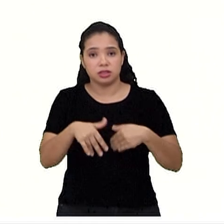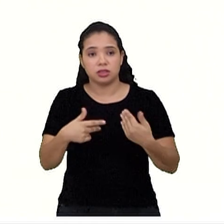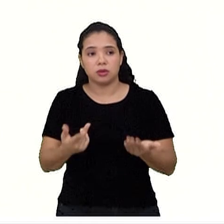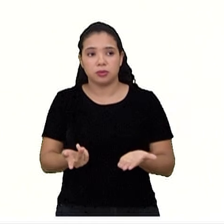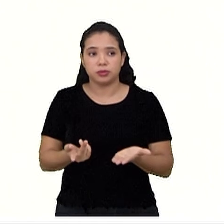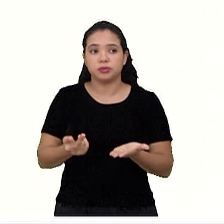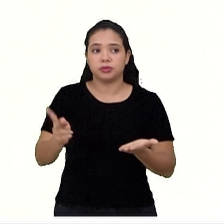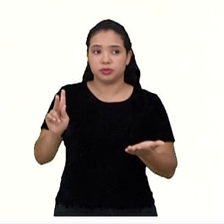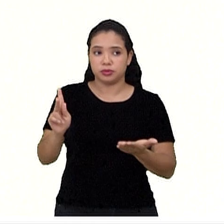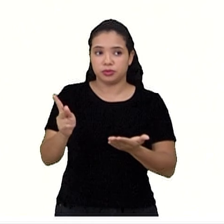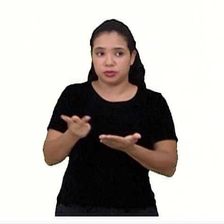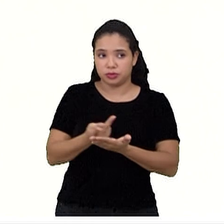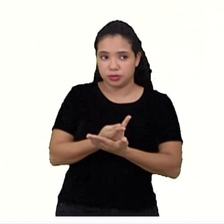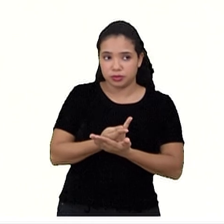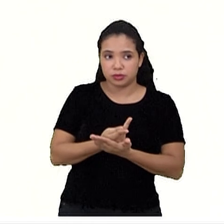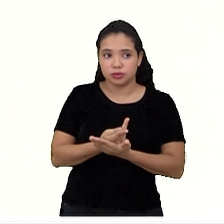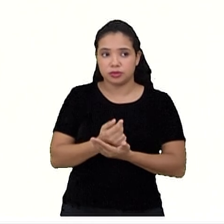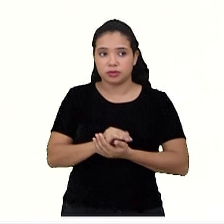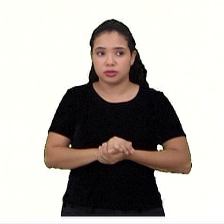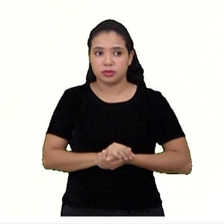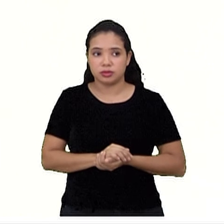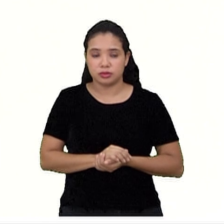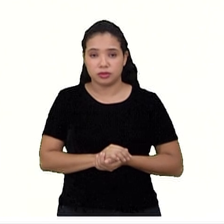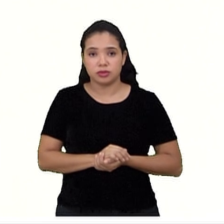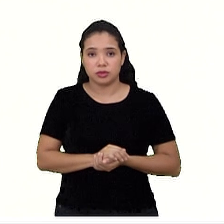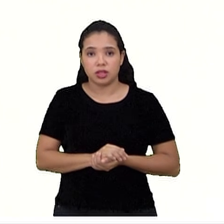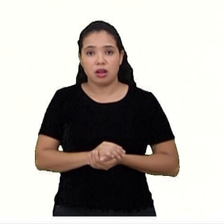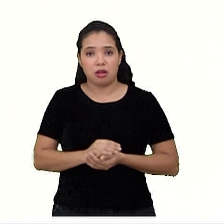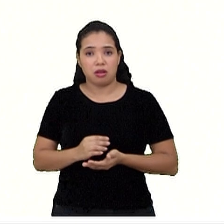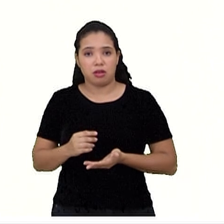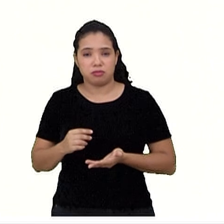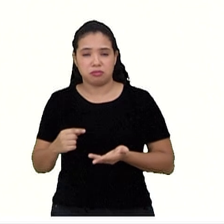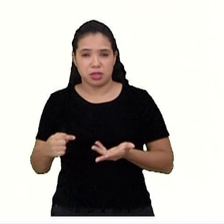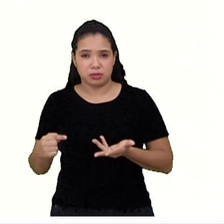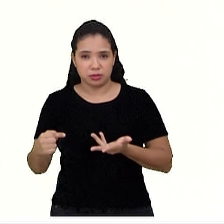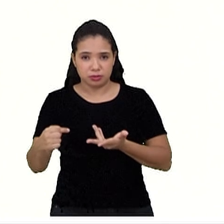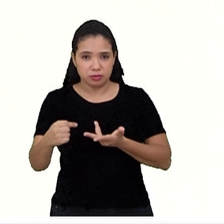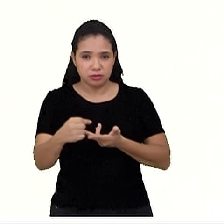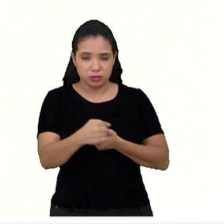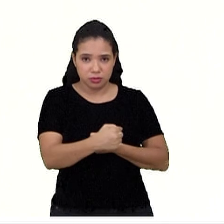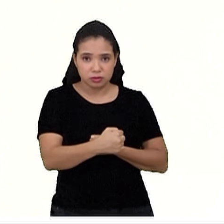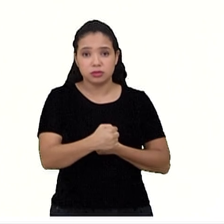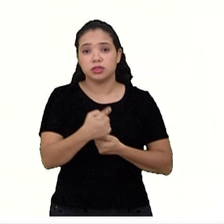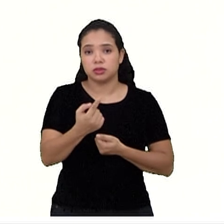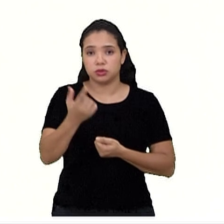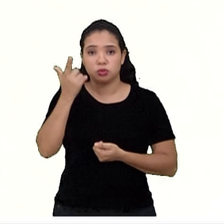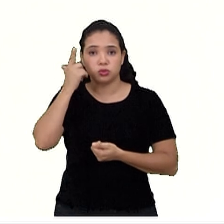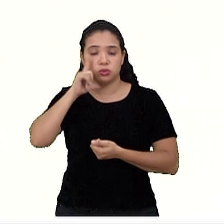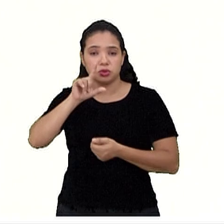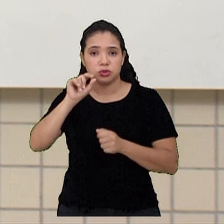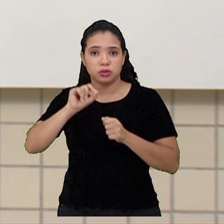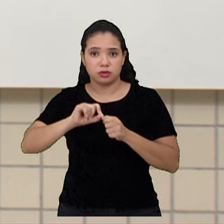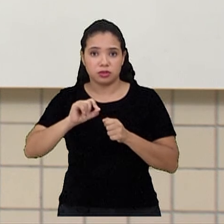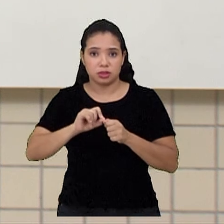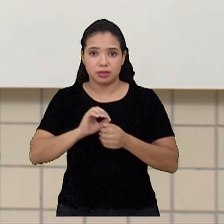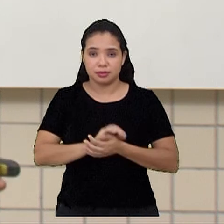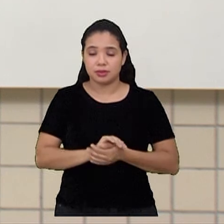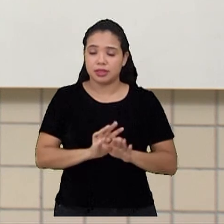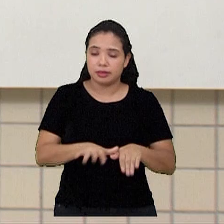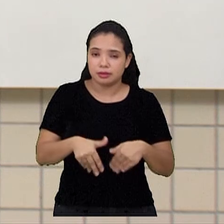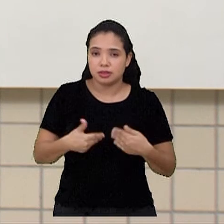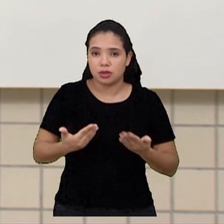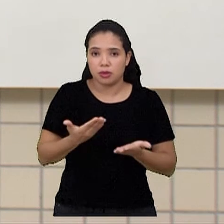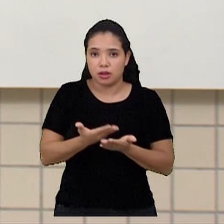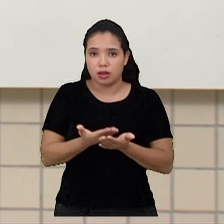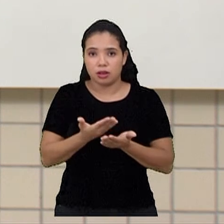olha bem o posicionamento de cada elemento aí da nossa frase para vocês conseguirem depois fazer. Bom, gente, então eu vou ficando